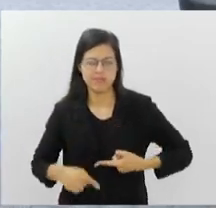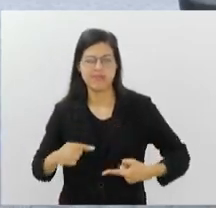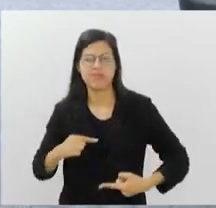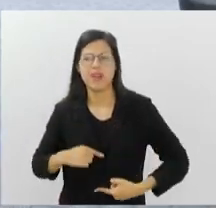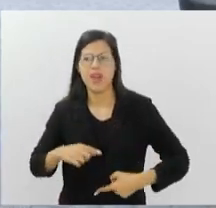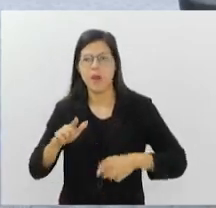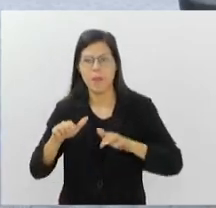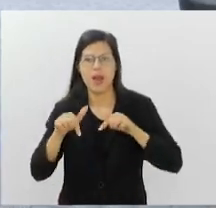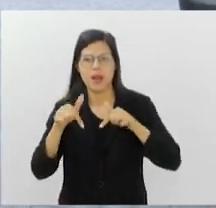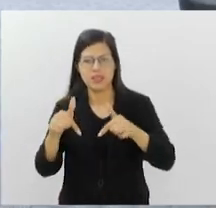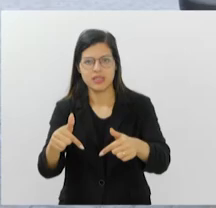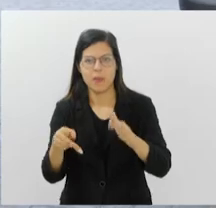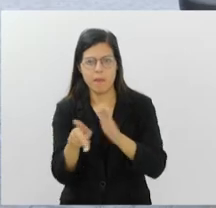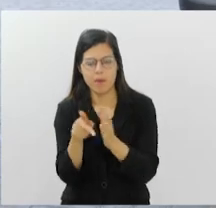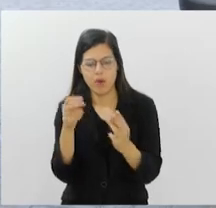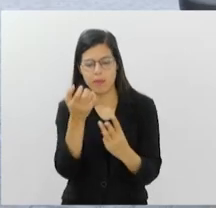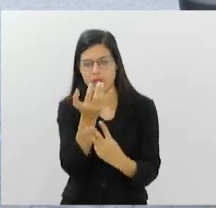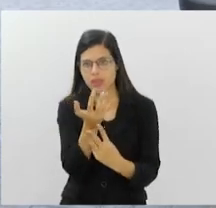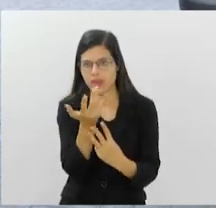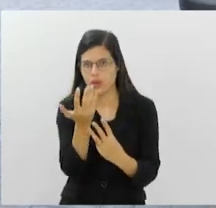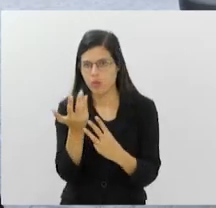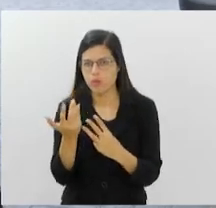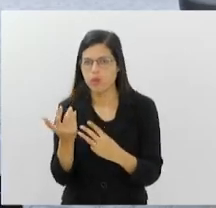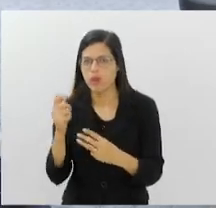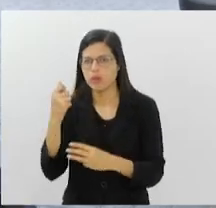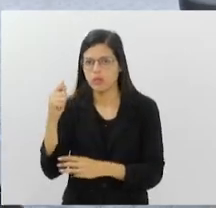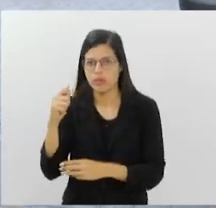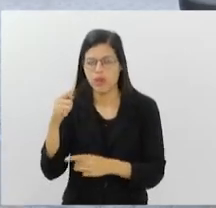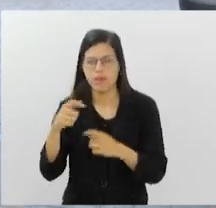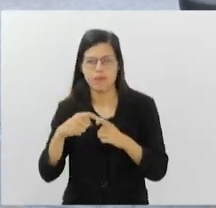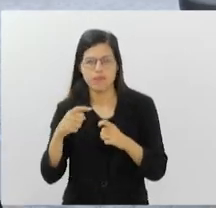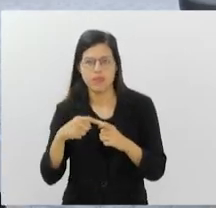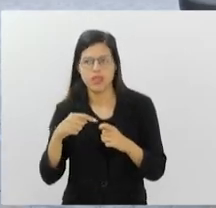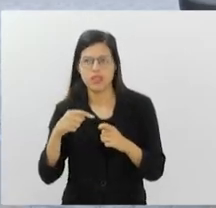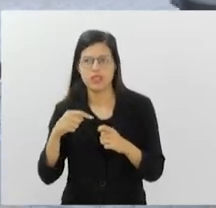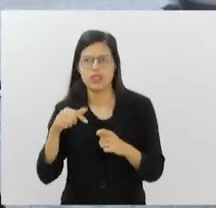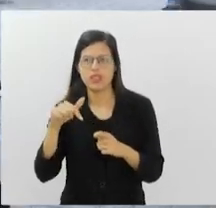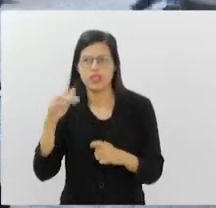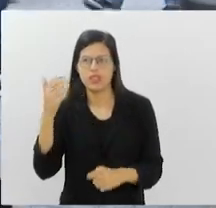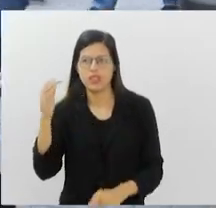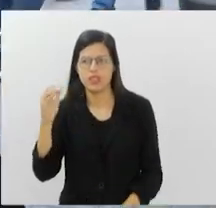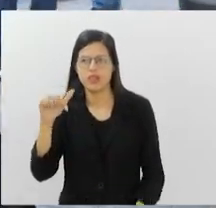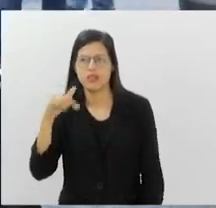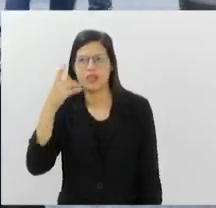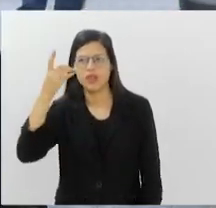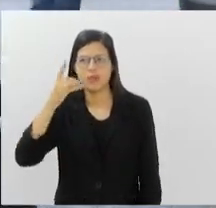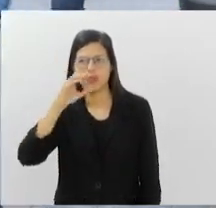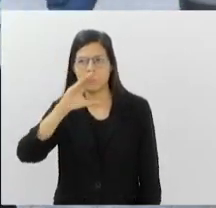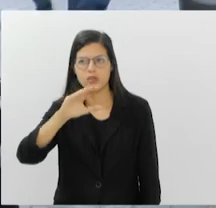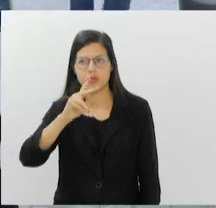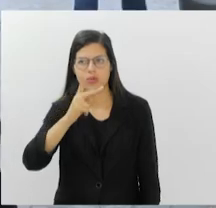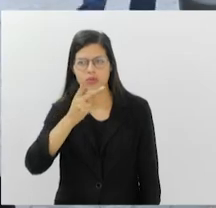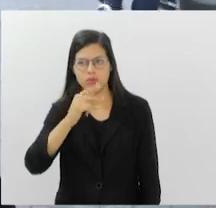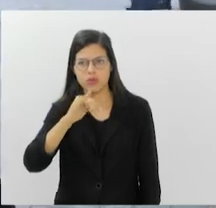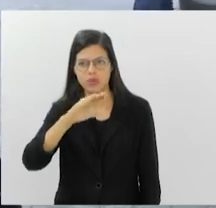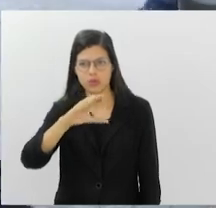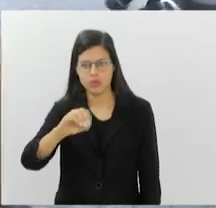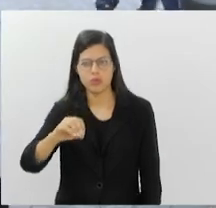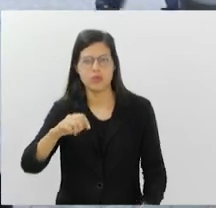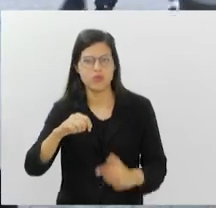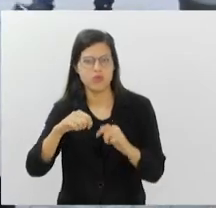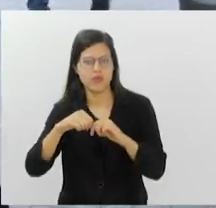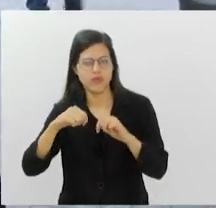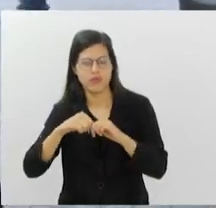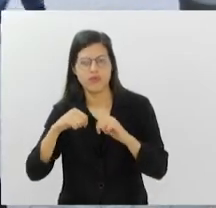da UF, da Associação Médica de Niterói, que teve um deputado, que foi o Chico D'Ângelo, que fez o projeto